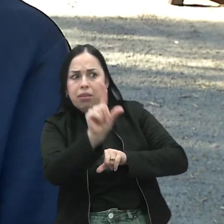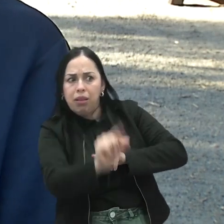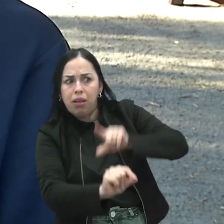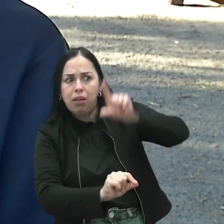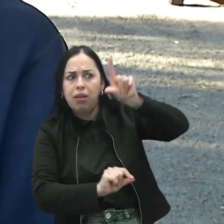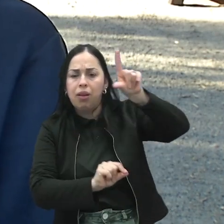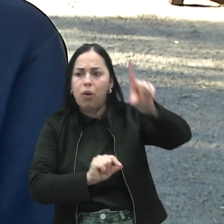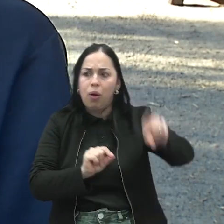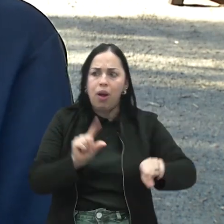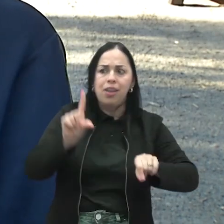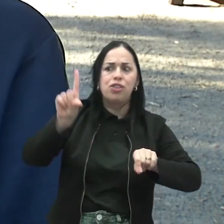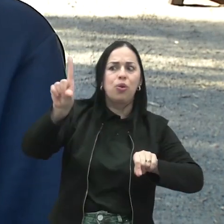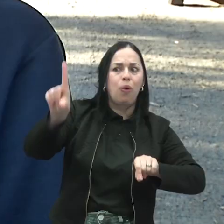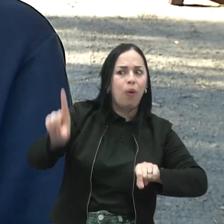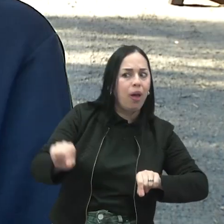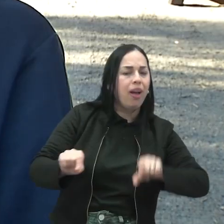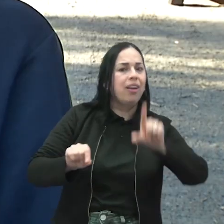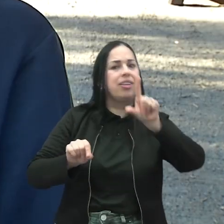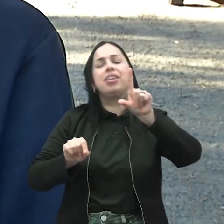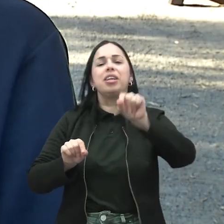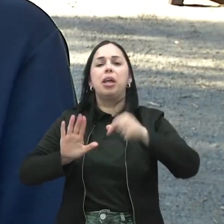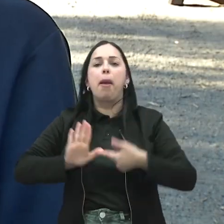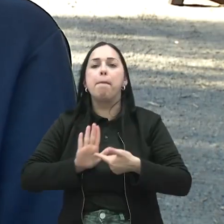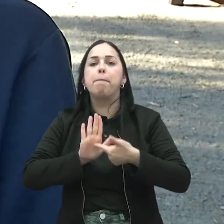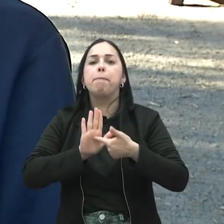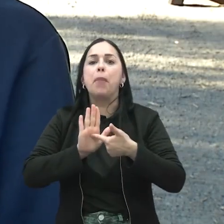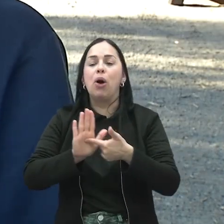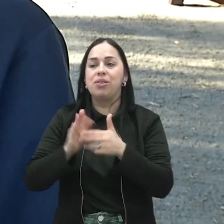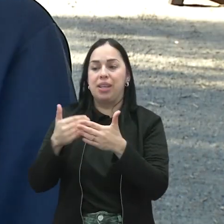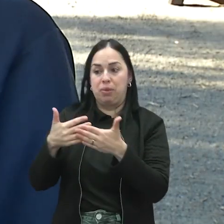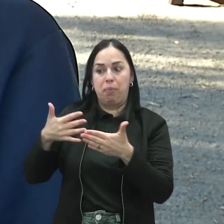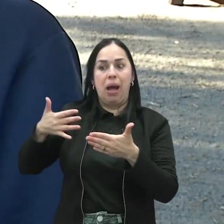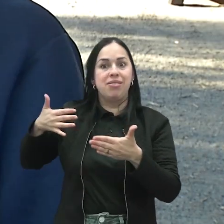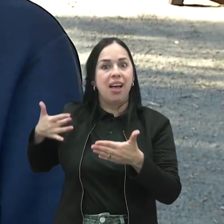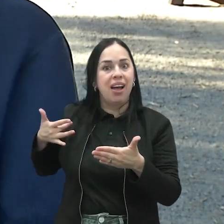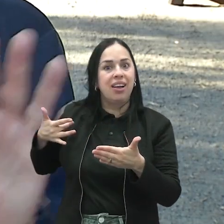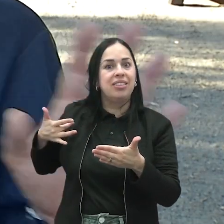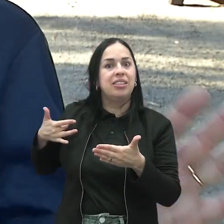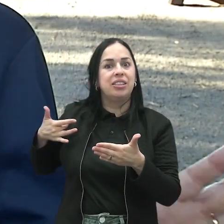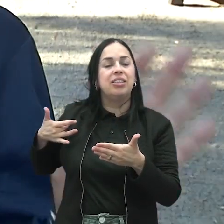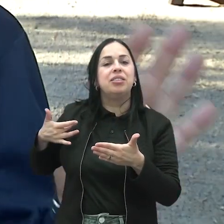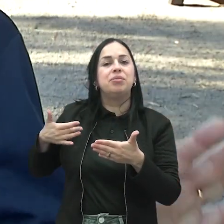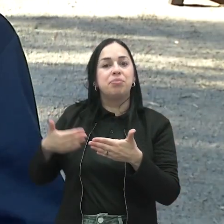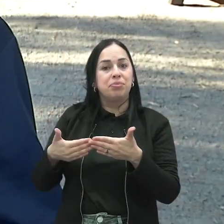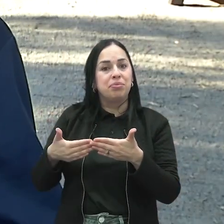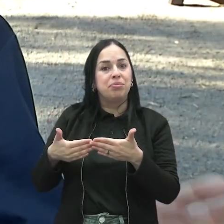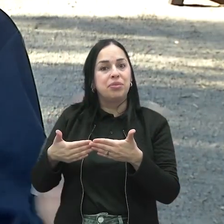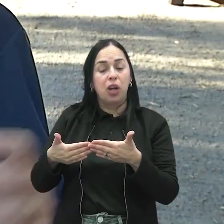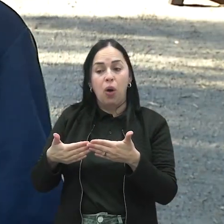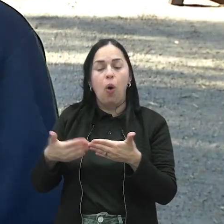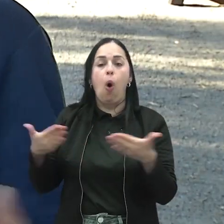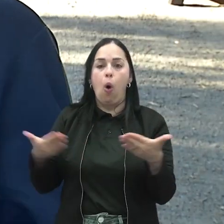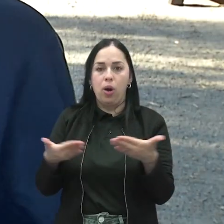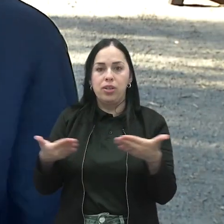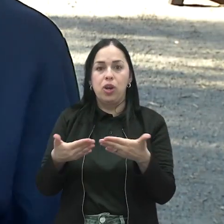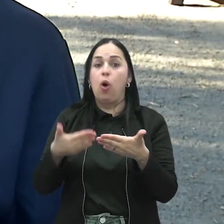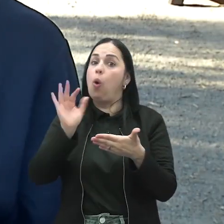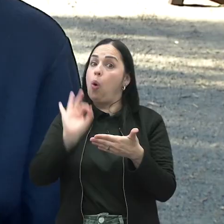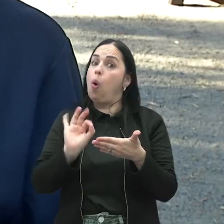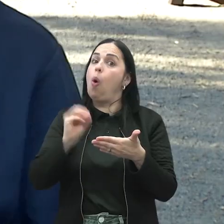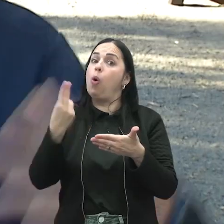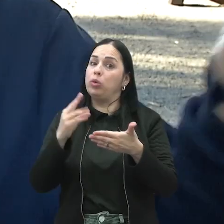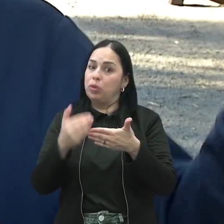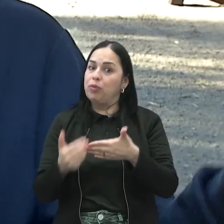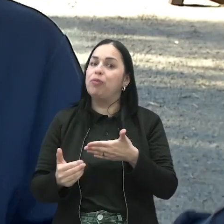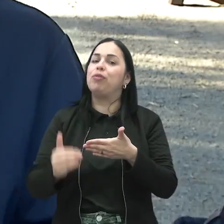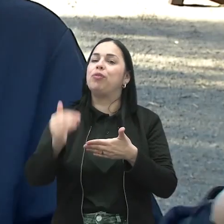elencar alguns bens que traduzem essas fases do passado da história, mesmo nos tempos de